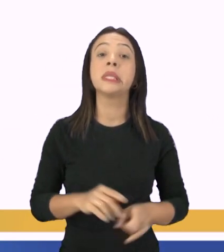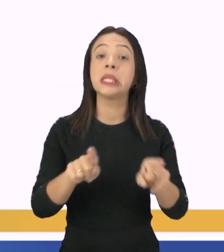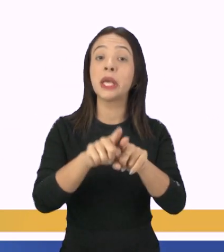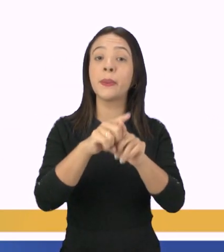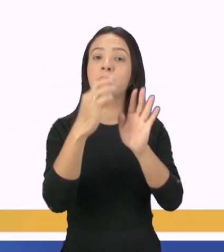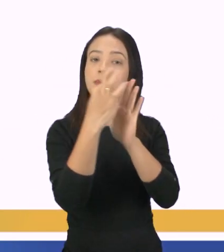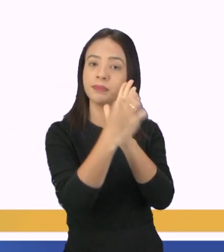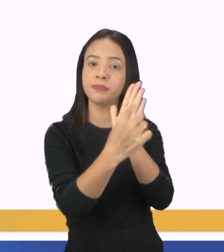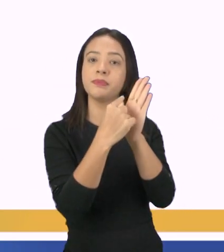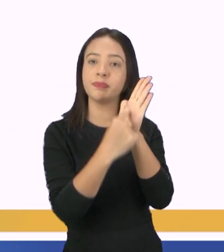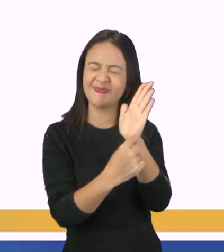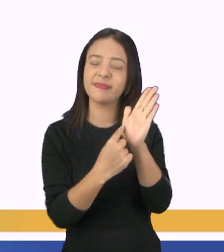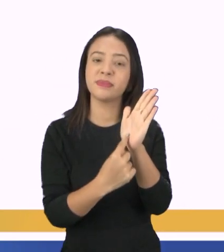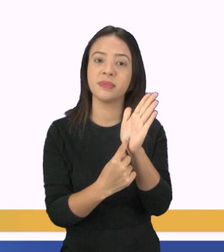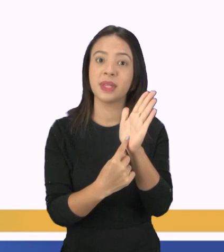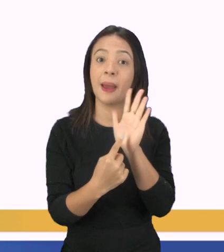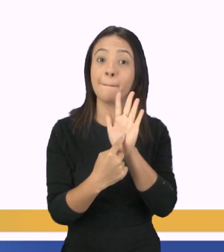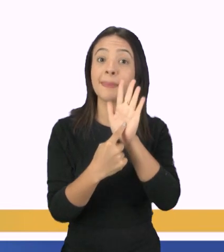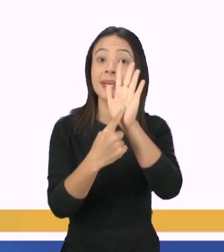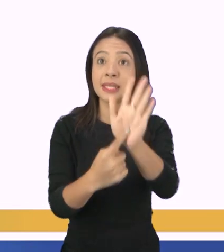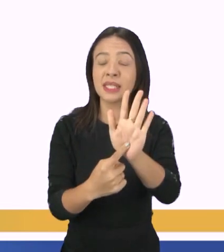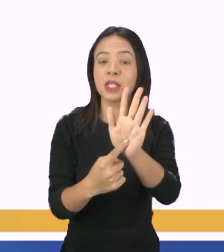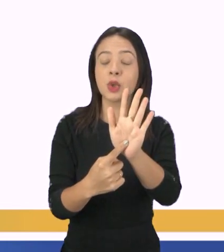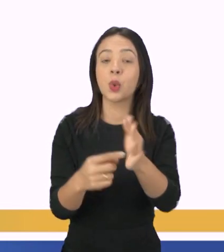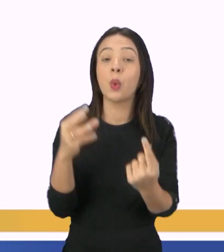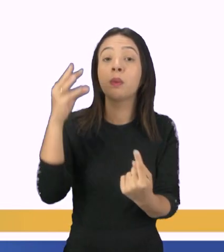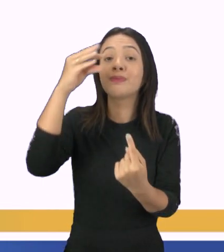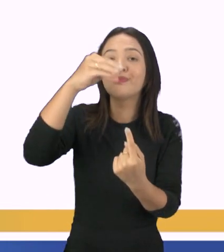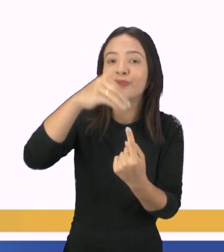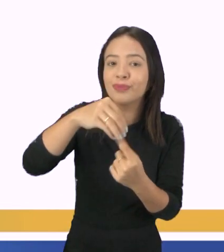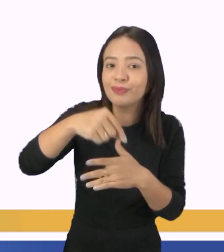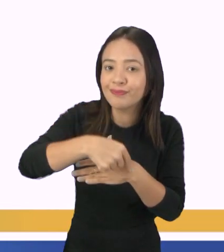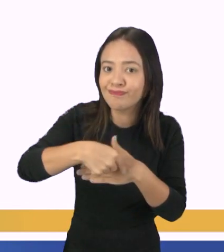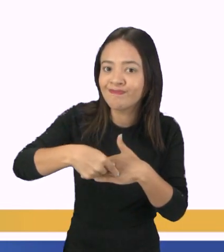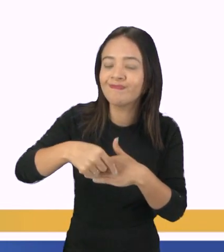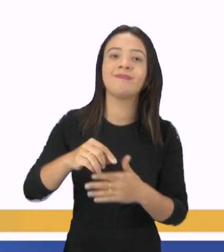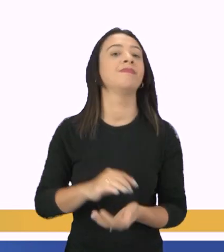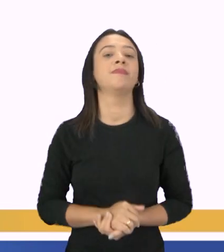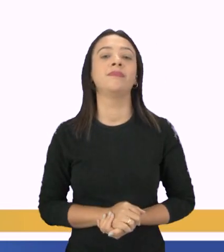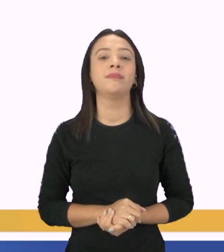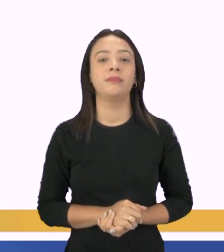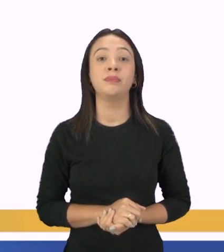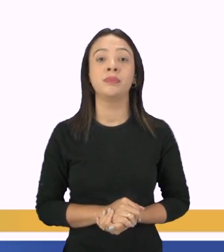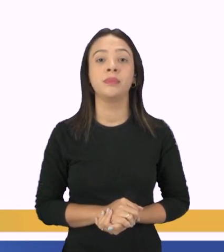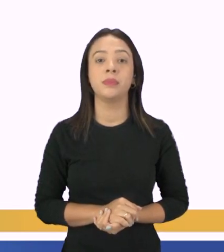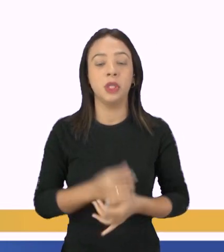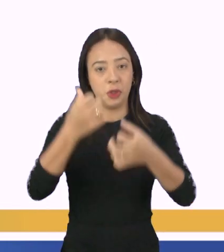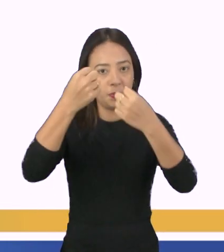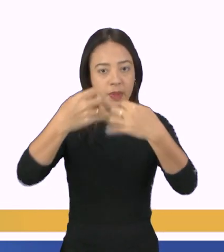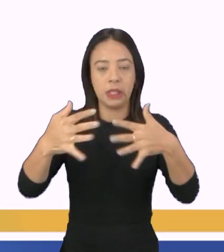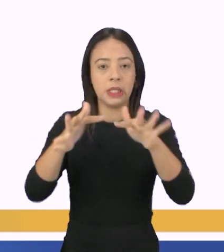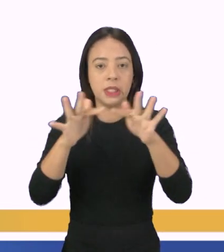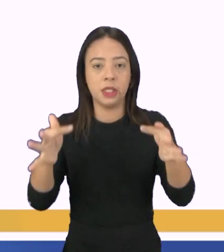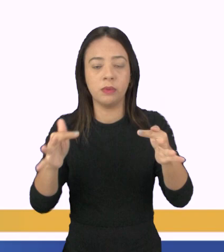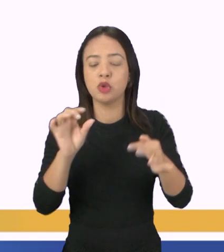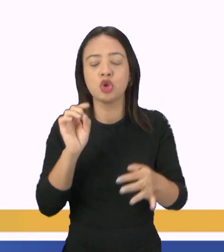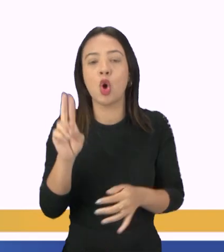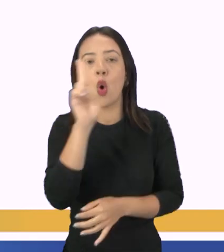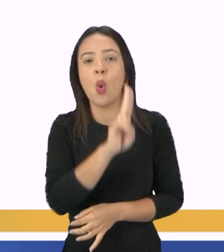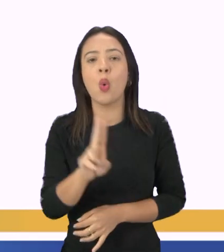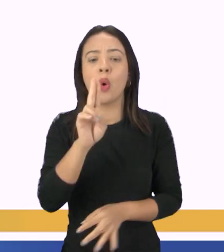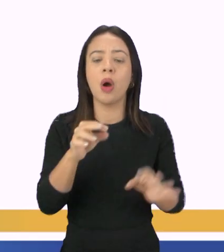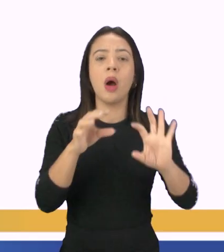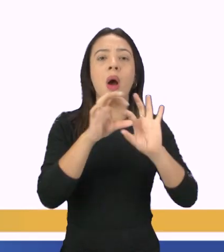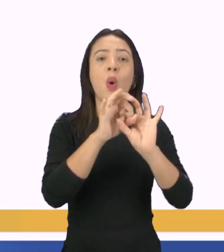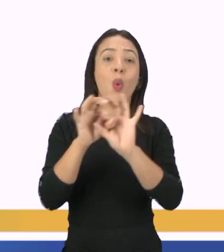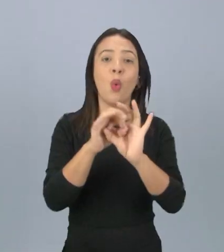parágrafos, conferindo a intenção desejada pelo autor. De forma simples, esses conectivos eles vão só ligar as ideias, para a